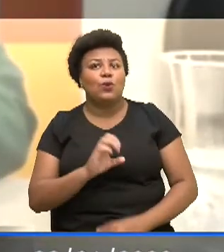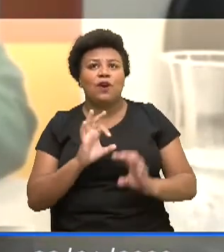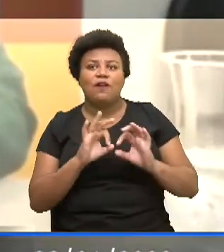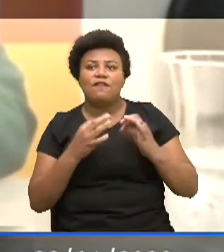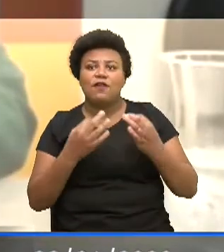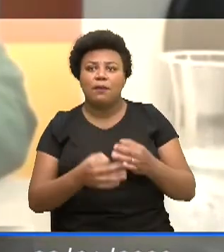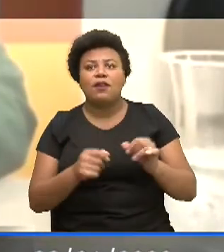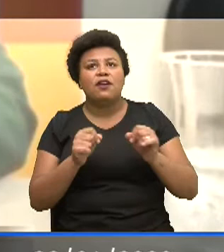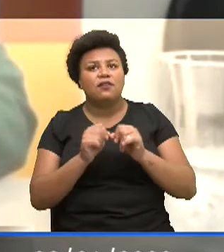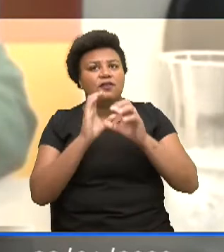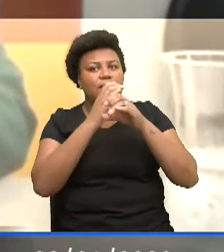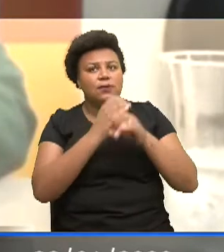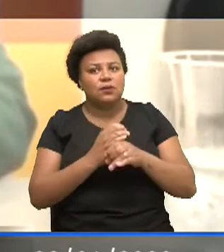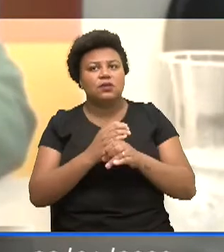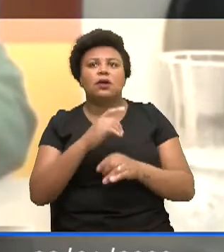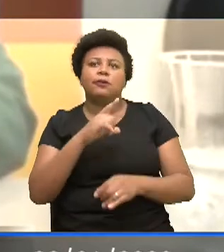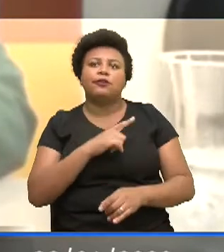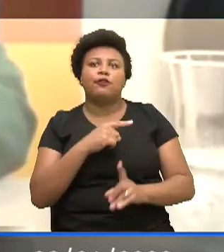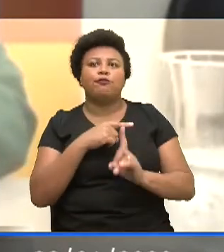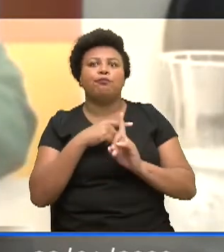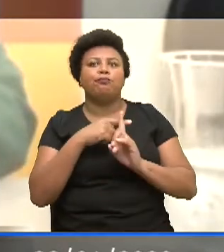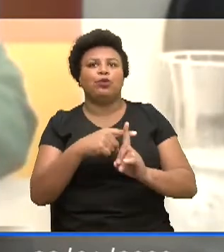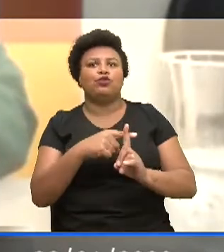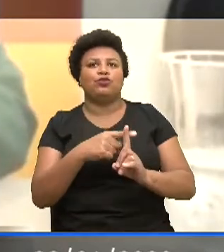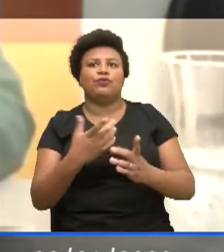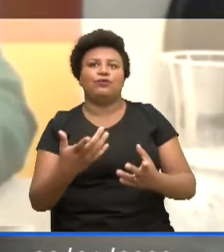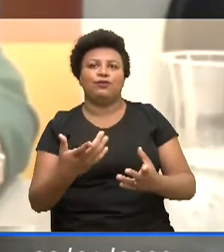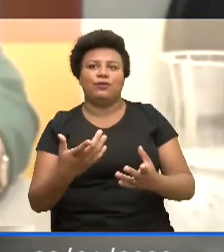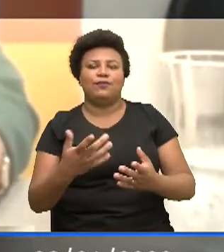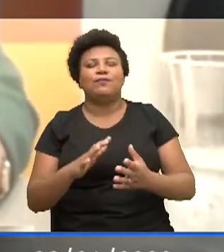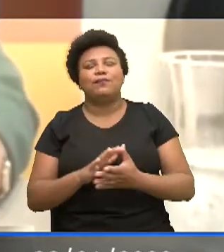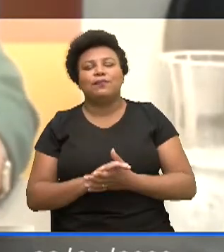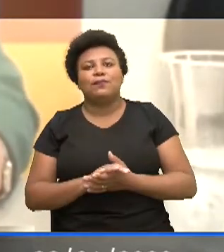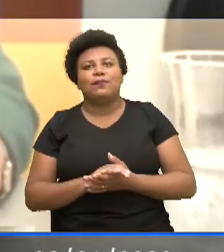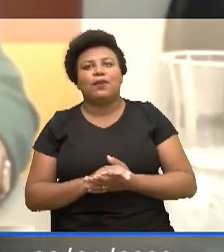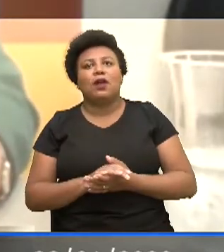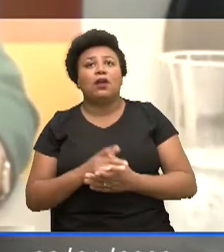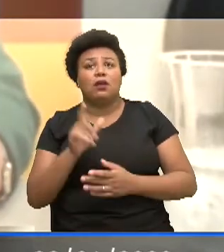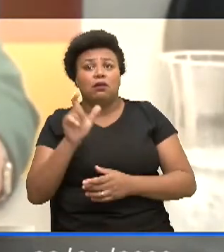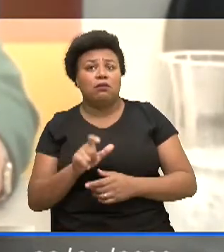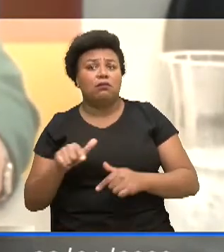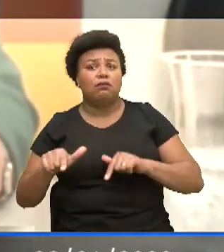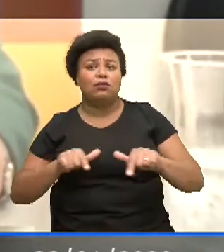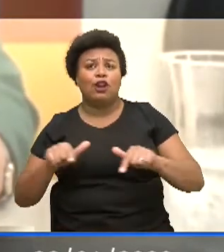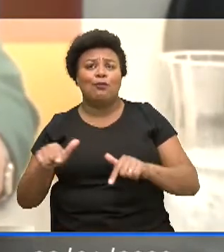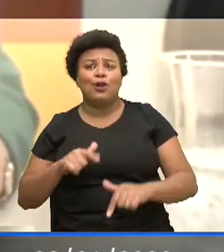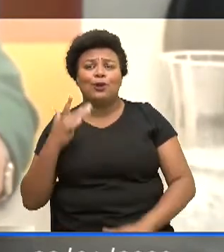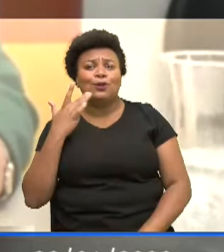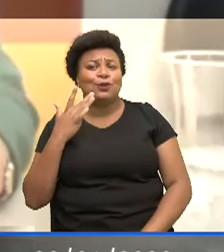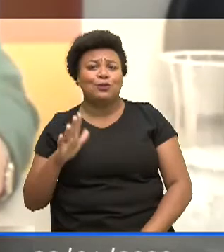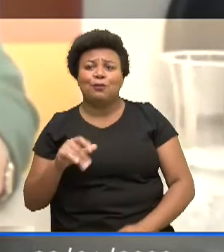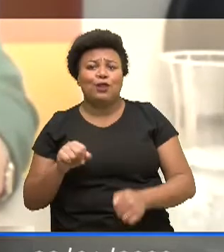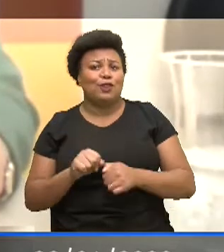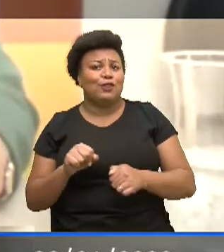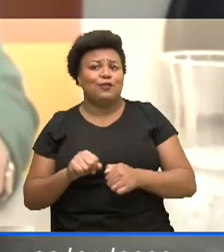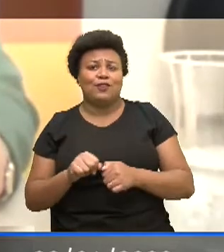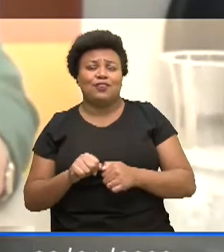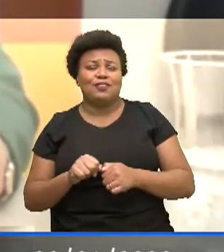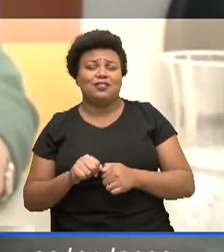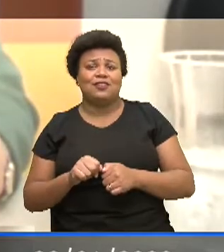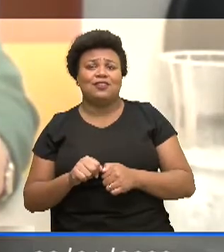o exame e deu positivo. E o trabalhador não tinha feito.